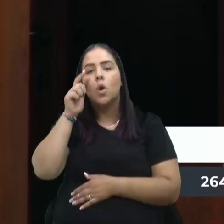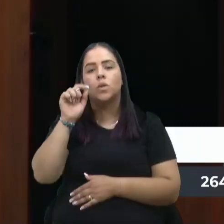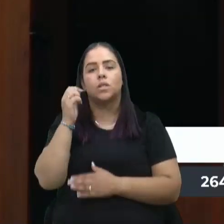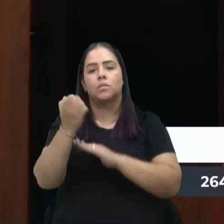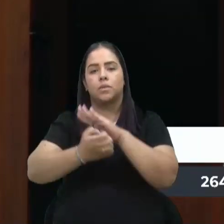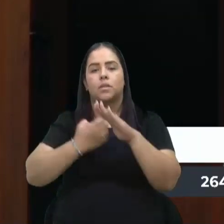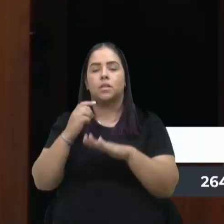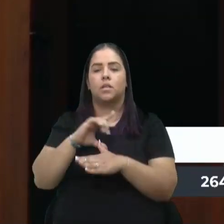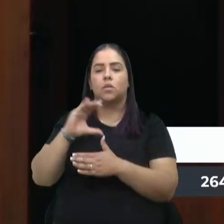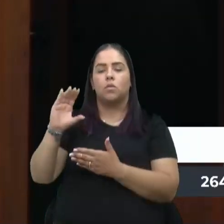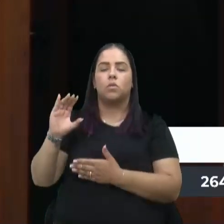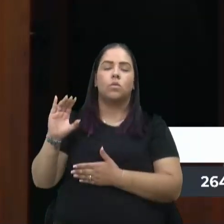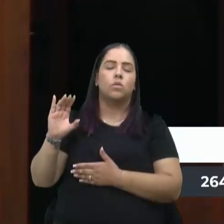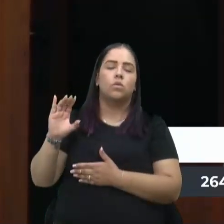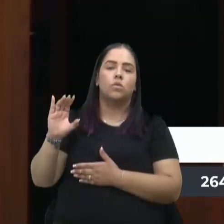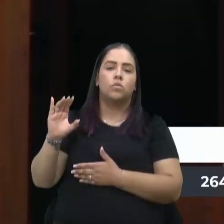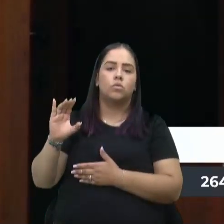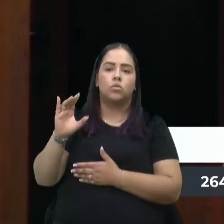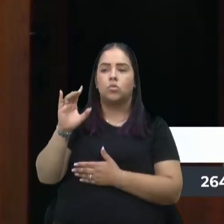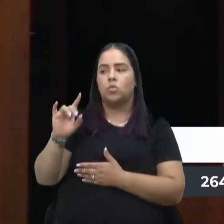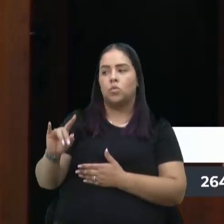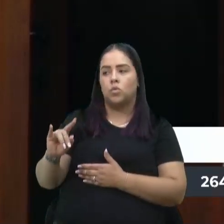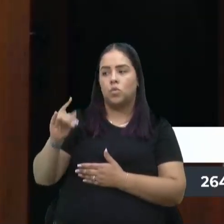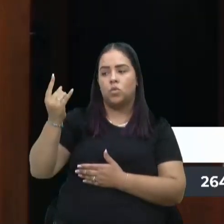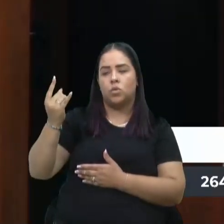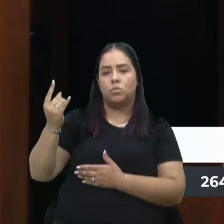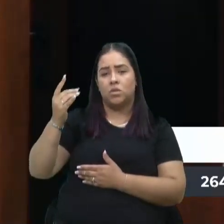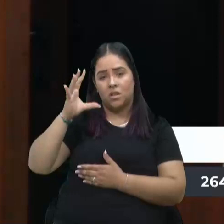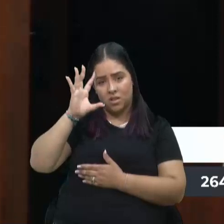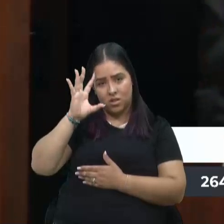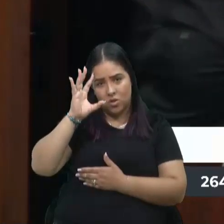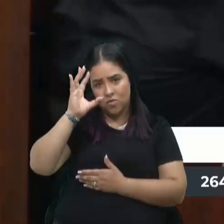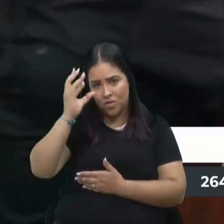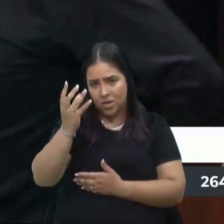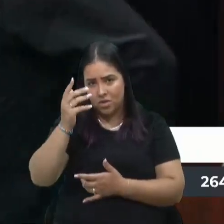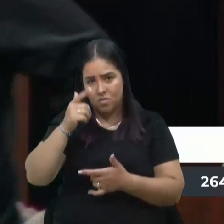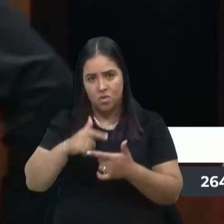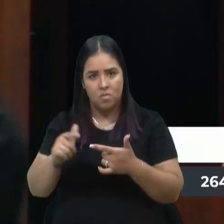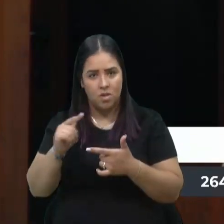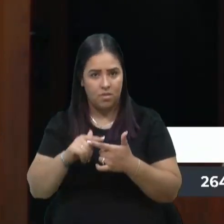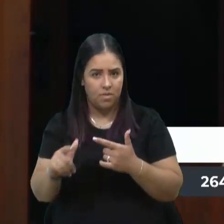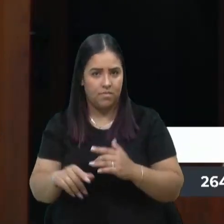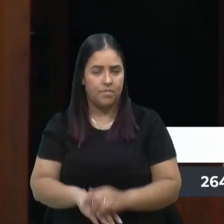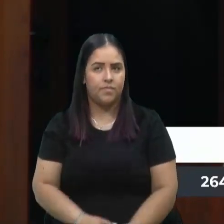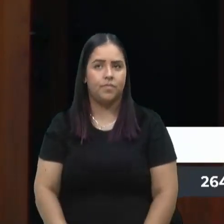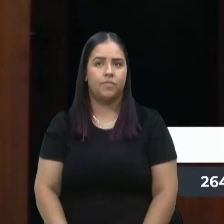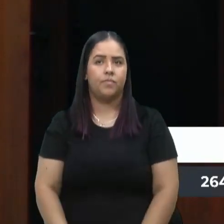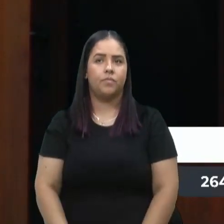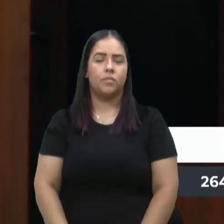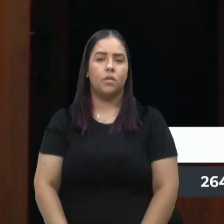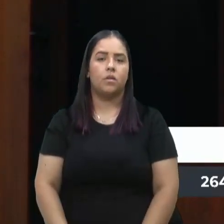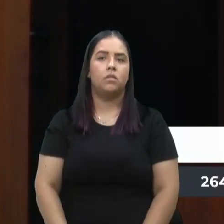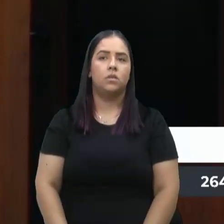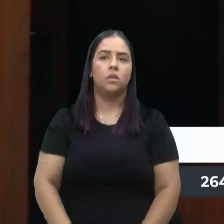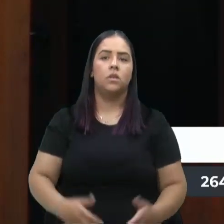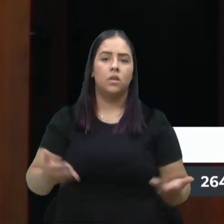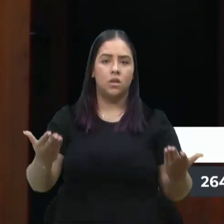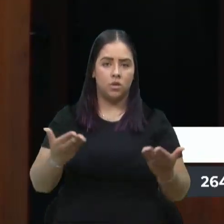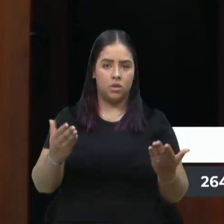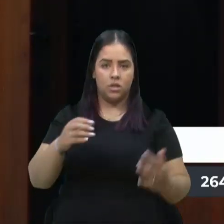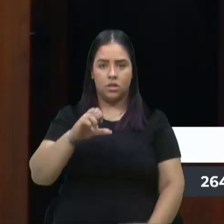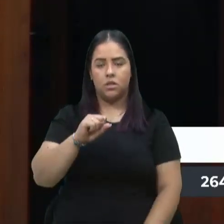tem o recurso, e quando chega na última instância está resolvido o assunto. E agora o